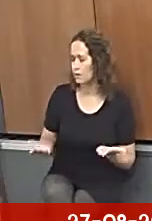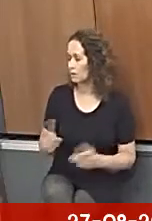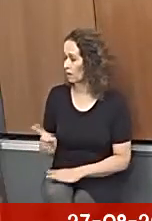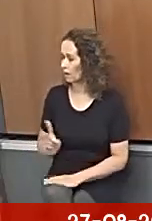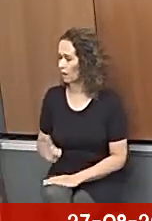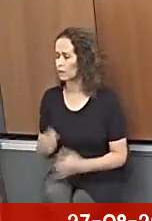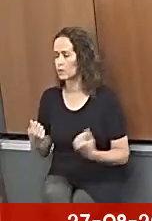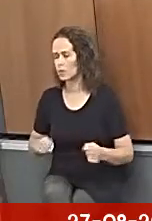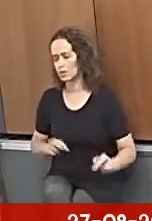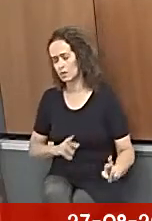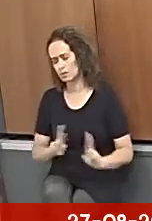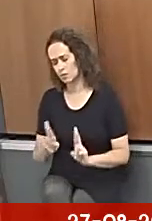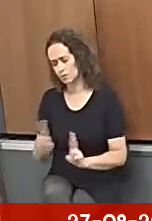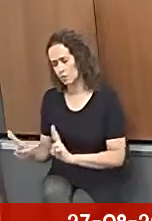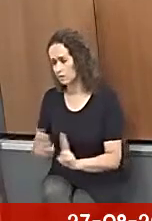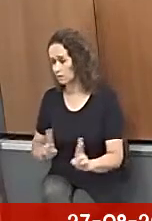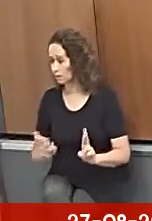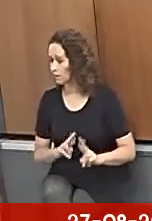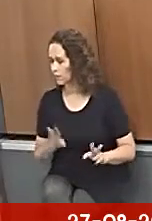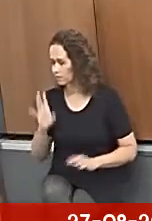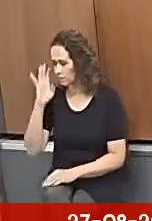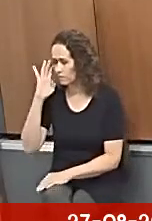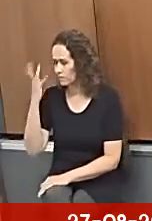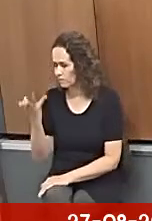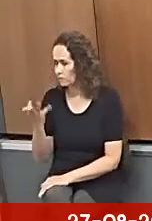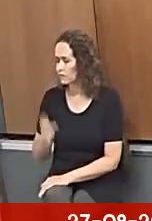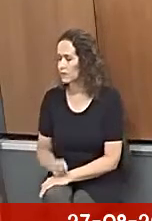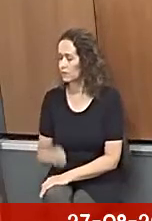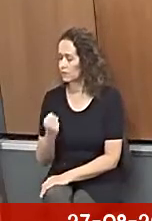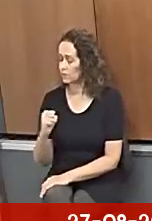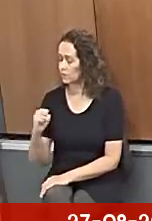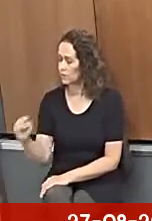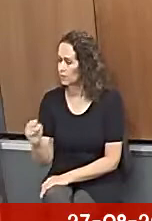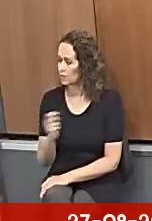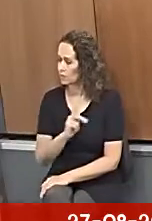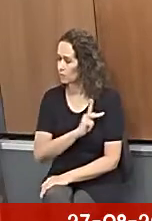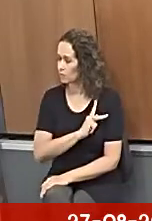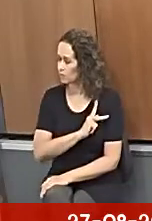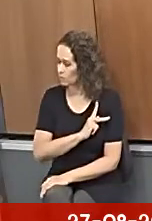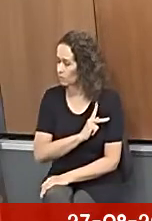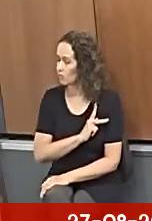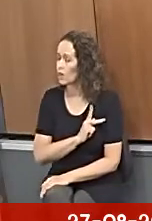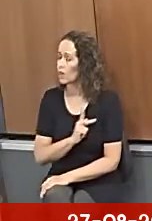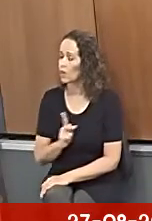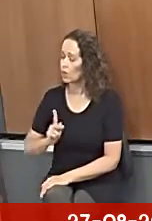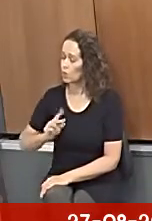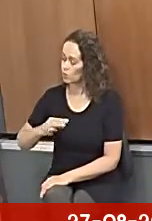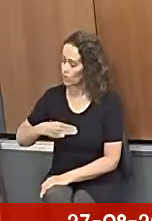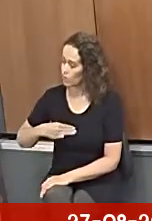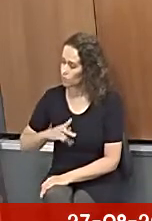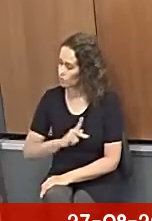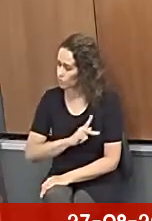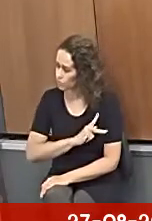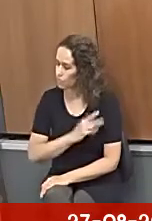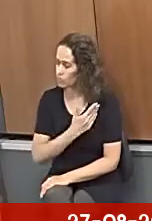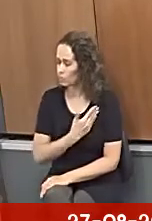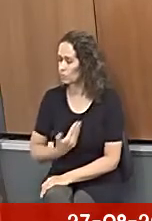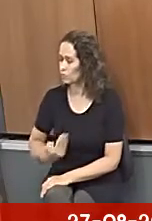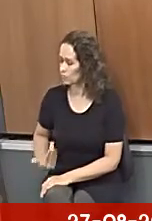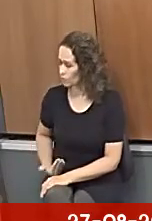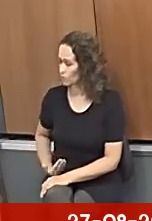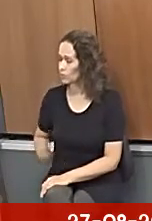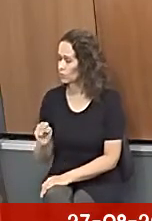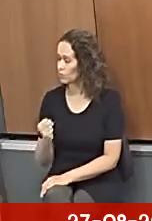questões autônomas da defensoria pública o ministério público eu acho que as coisas caminharam mas para isso a gente precisa que